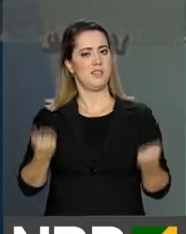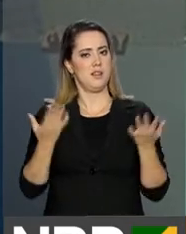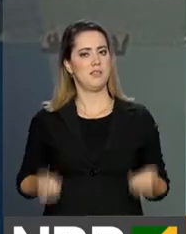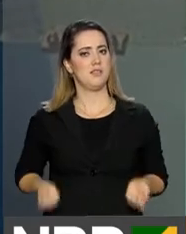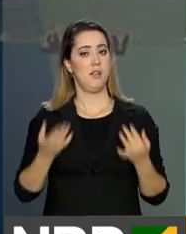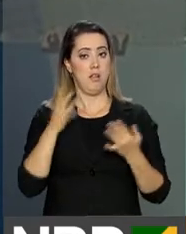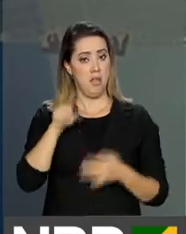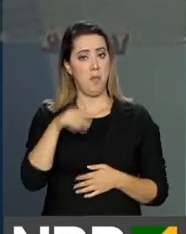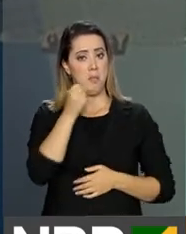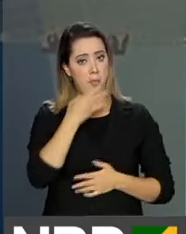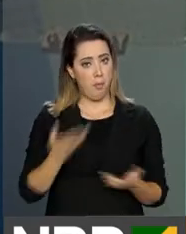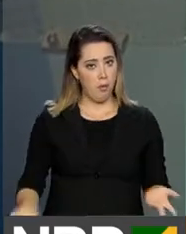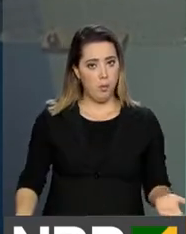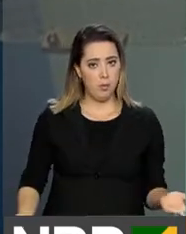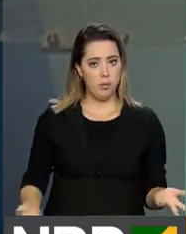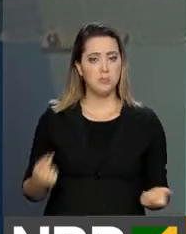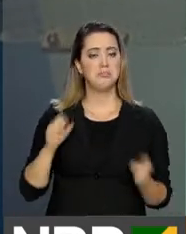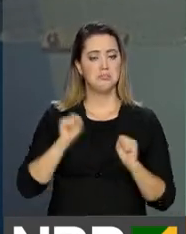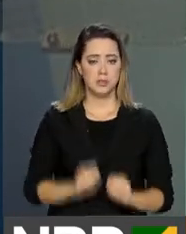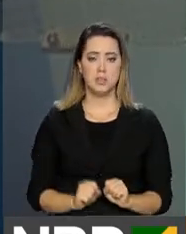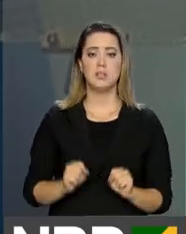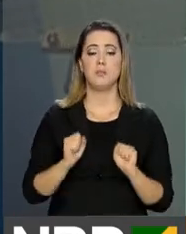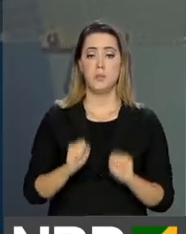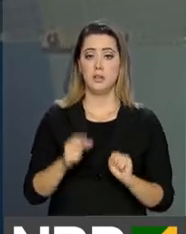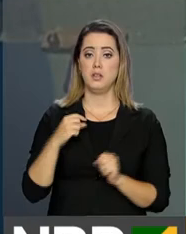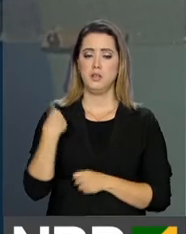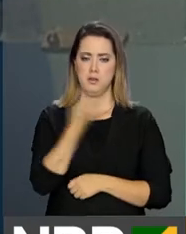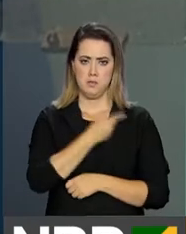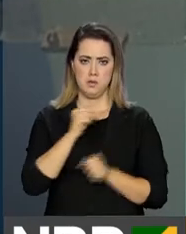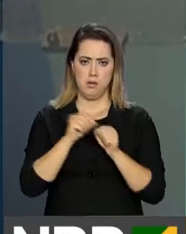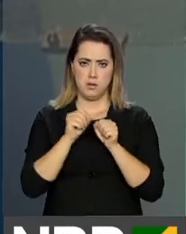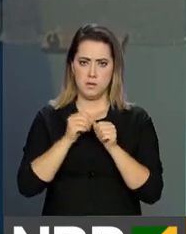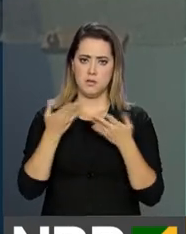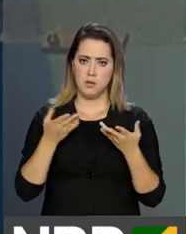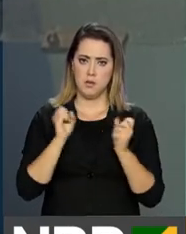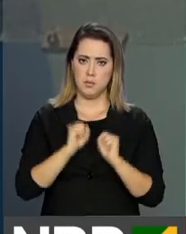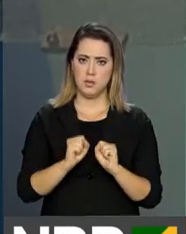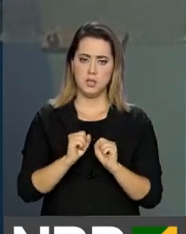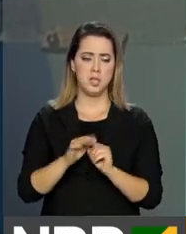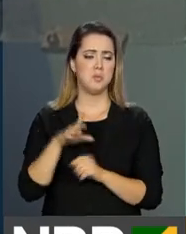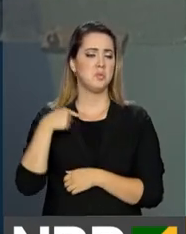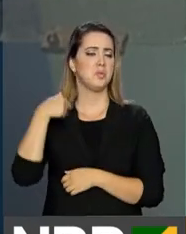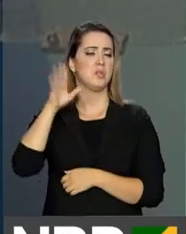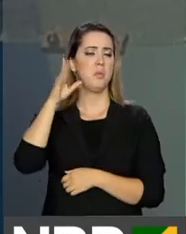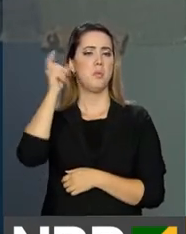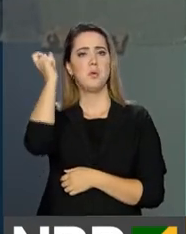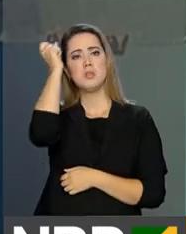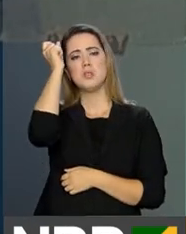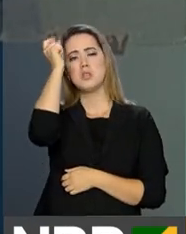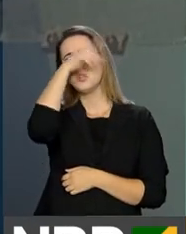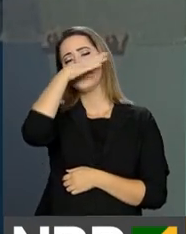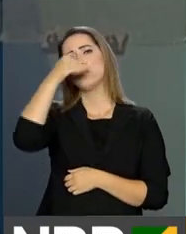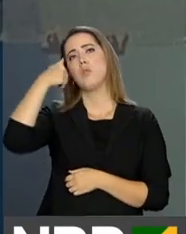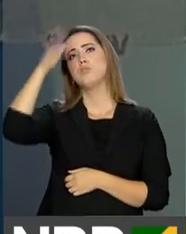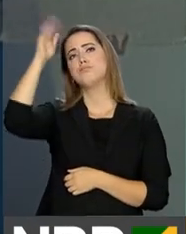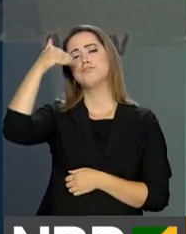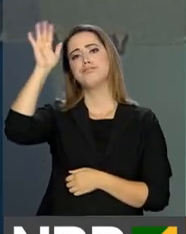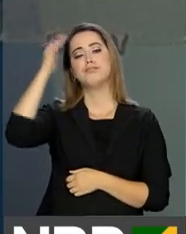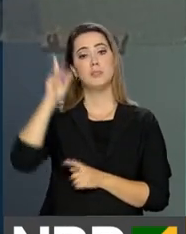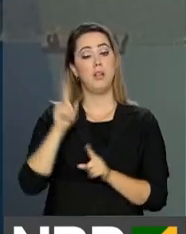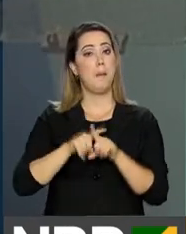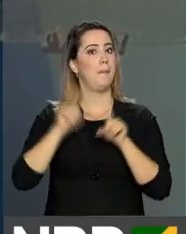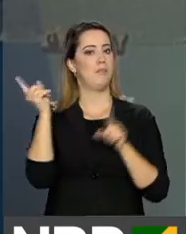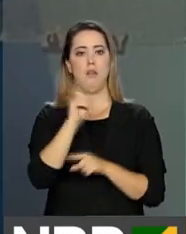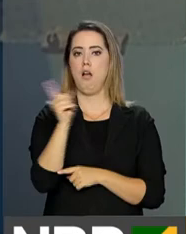no governo e gastar à vontade e deixar o tema e as dificuldades do Brasil para o governo do seguinte, mas não o